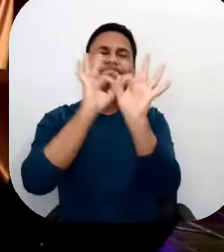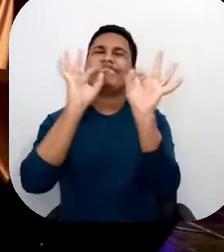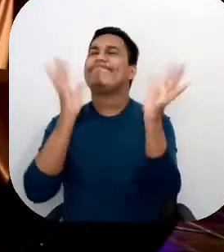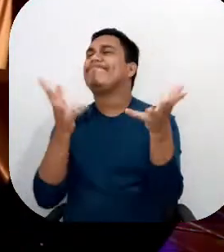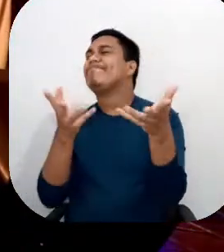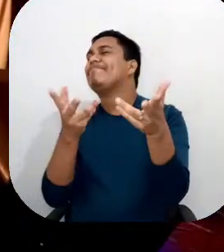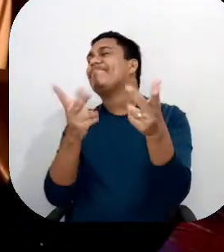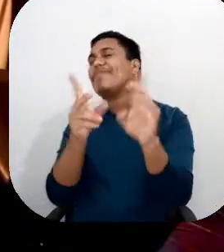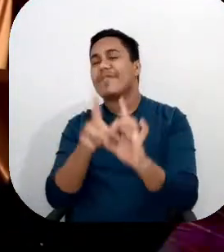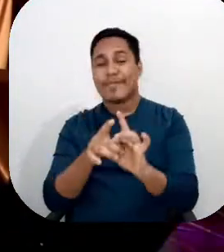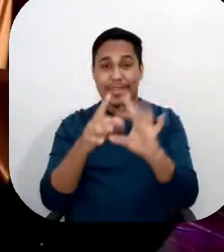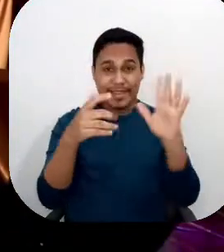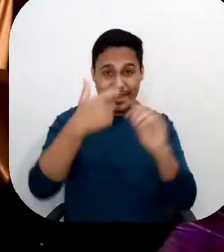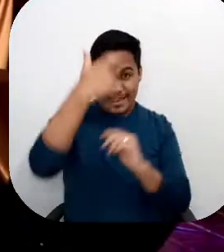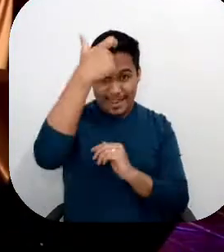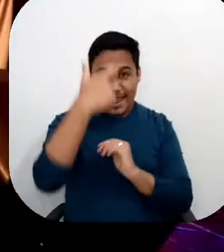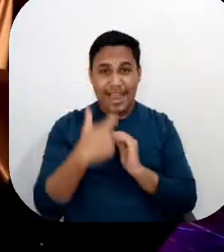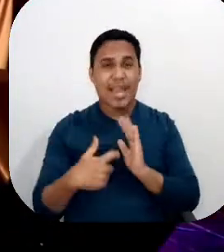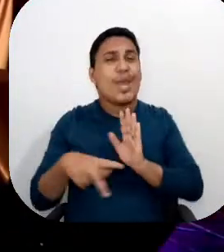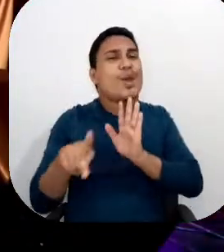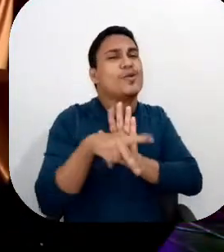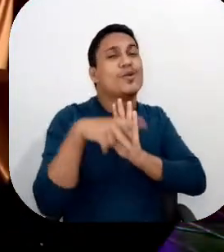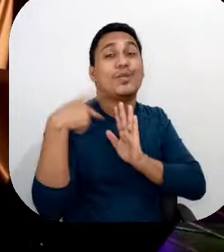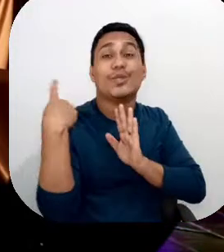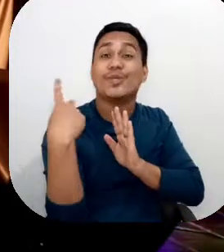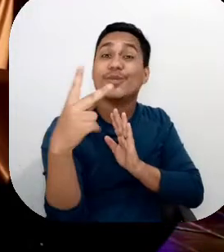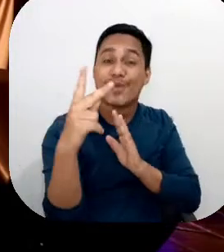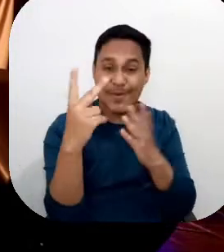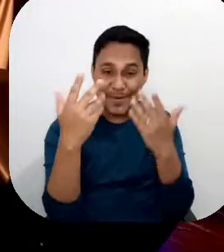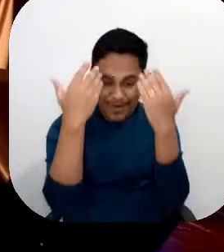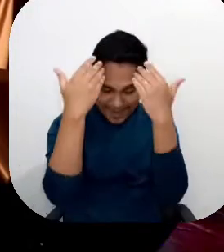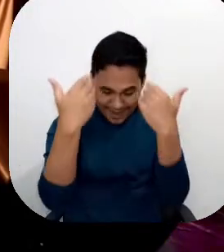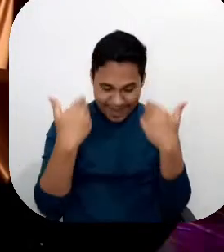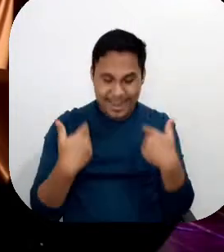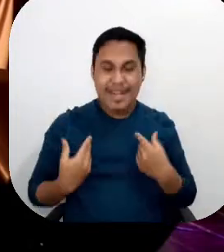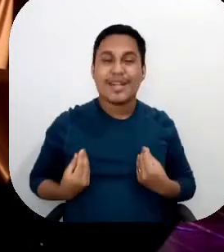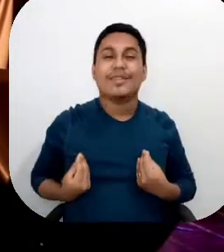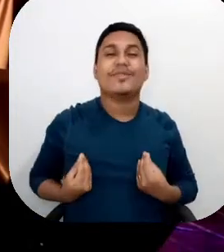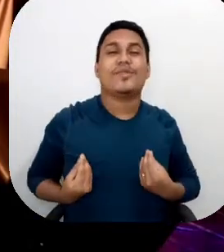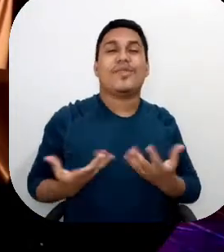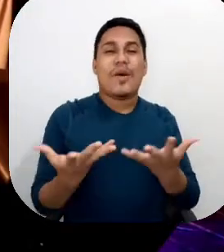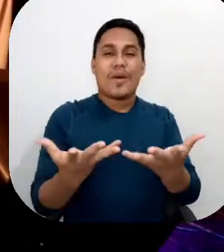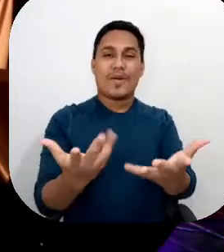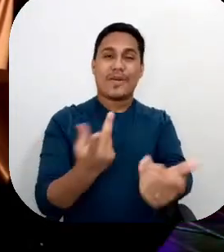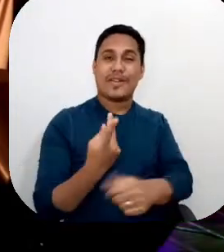duas, e eu sou sua. Pra nós